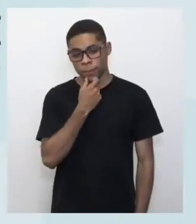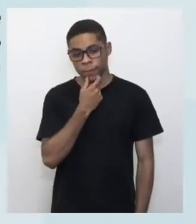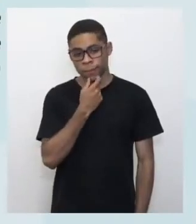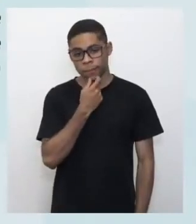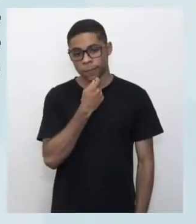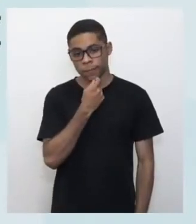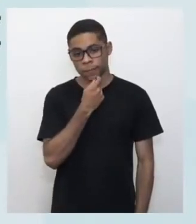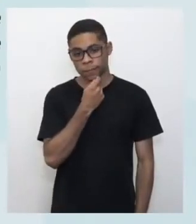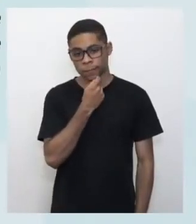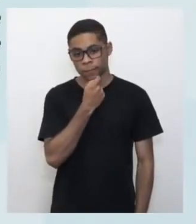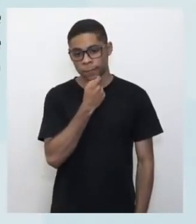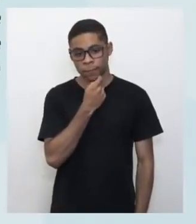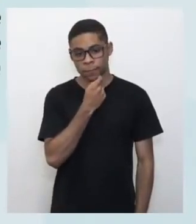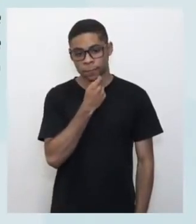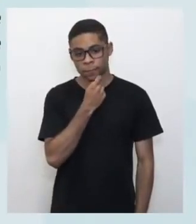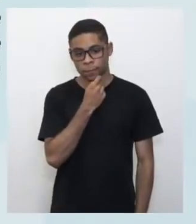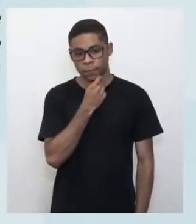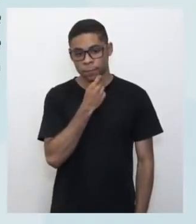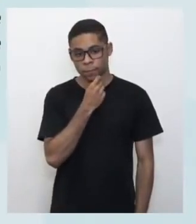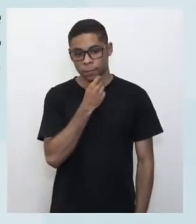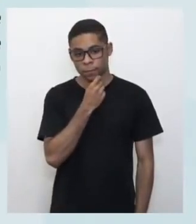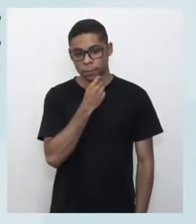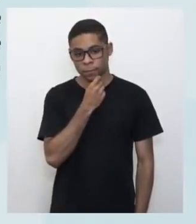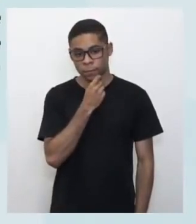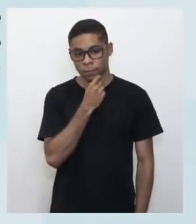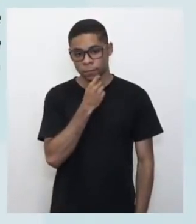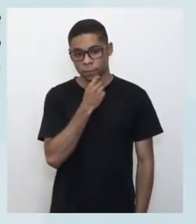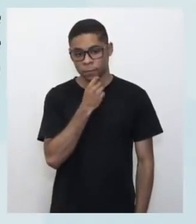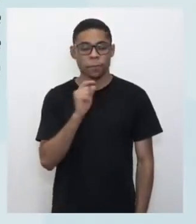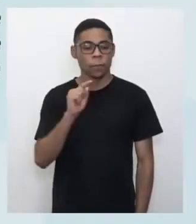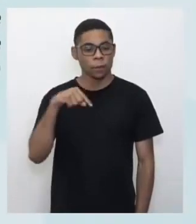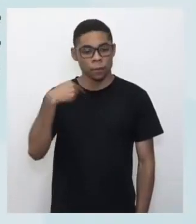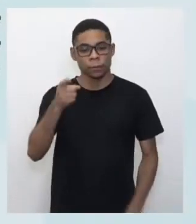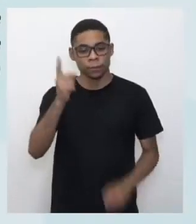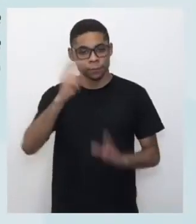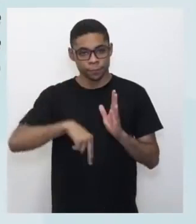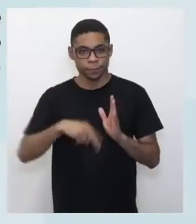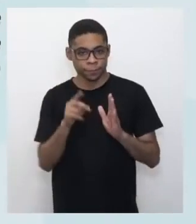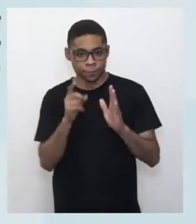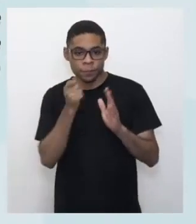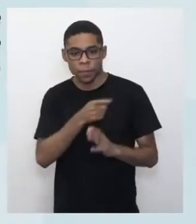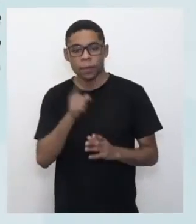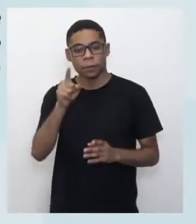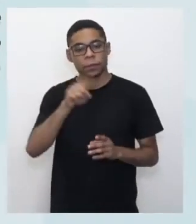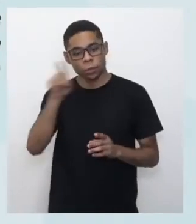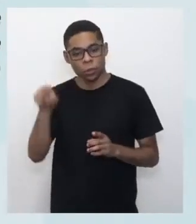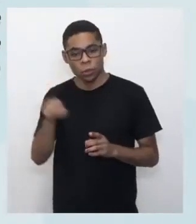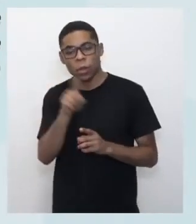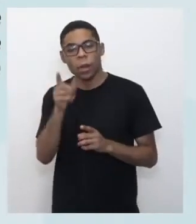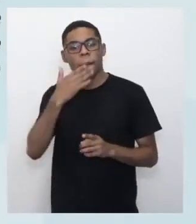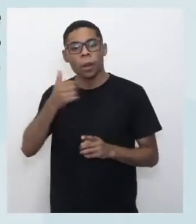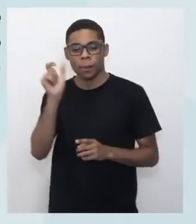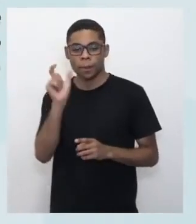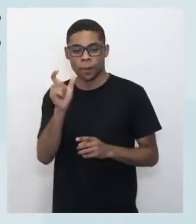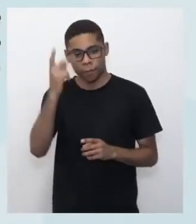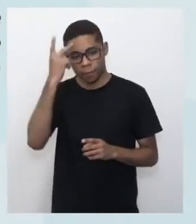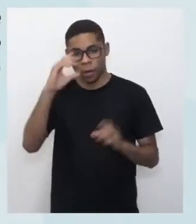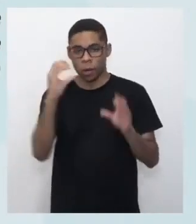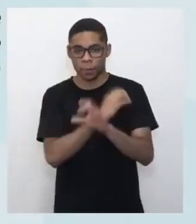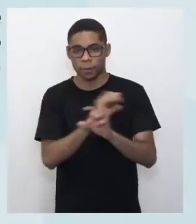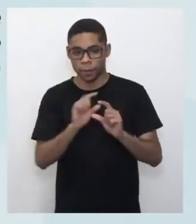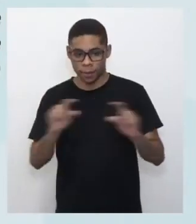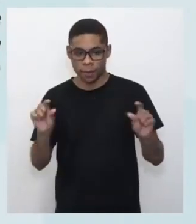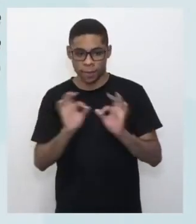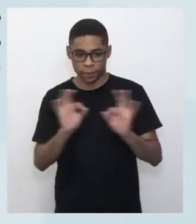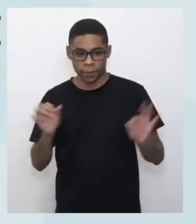the best words to complete the sentences. Pode traduzir, Ed, please. Depois de ler a piada, circule a melhor palavra para completar as frases. Na